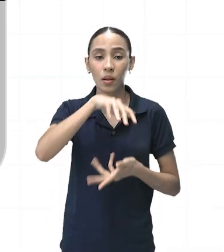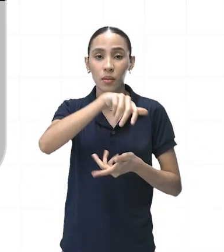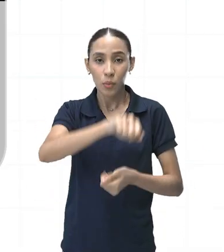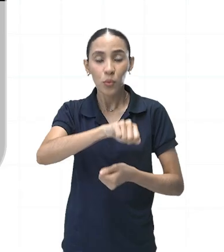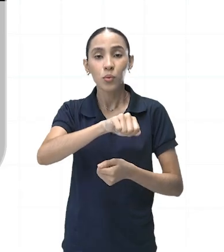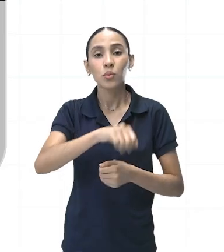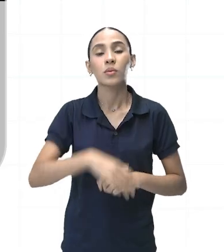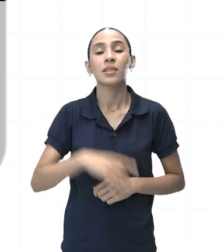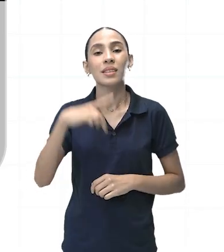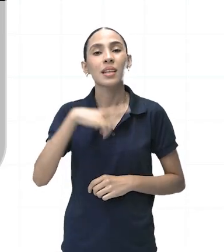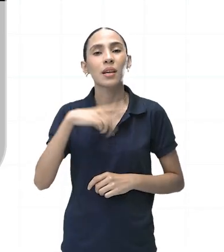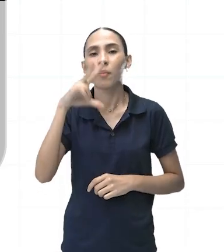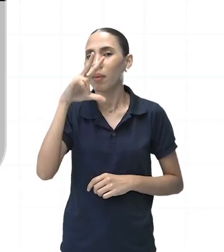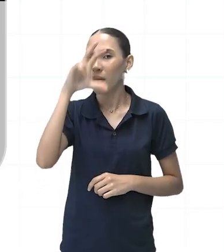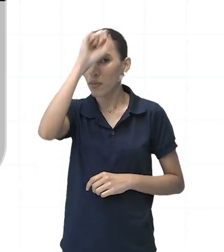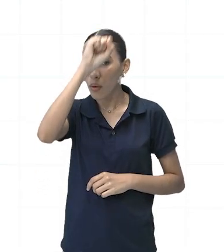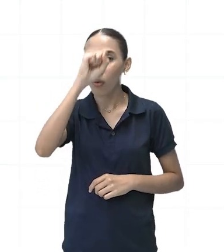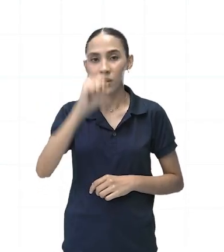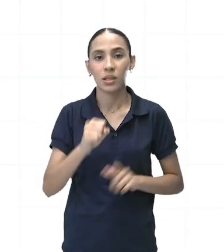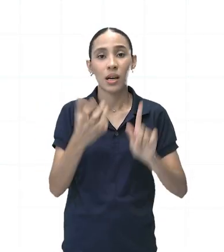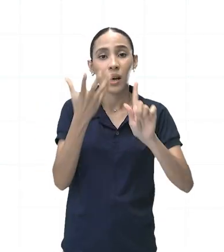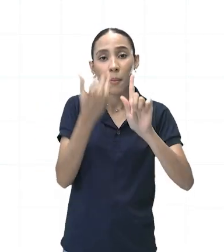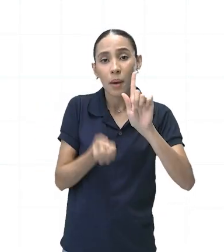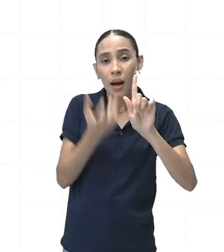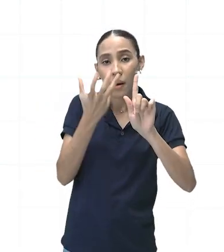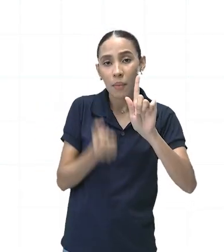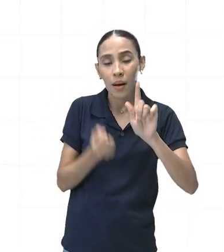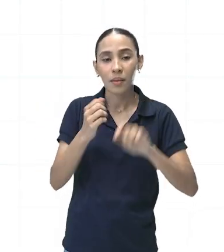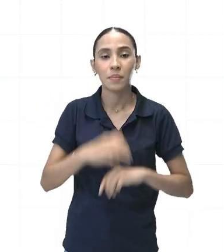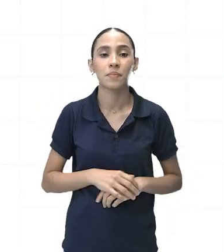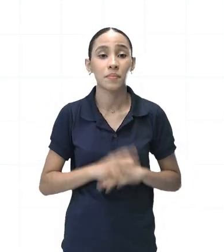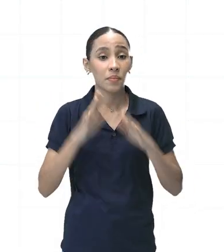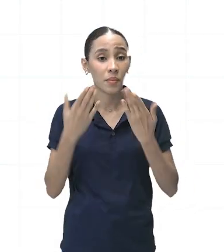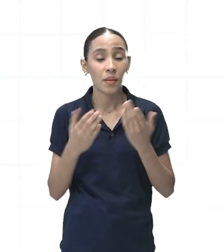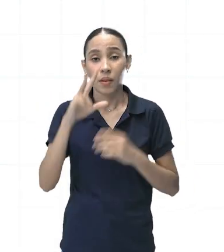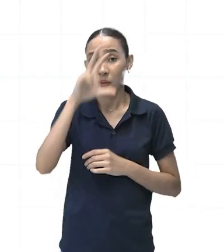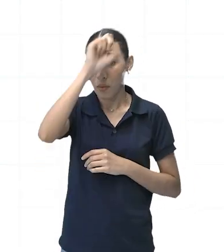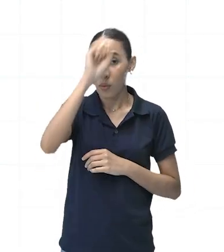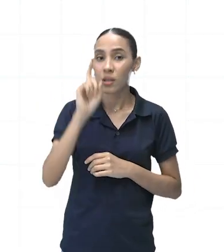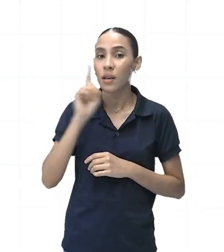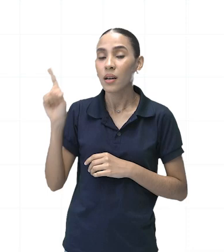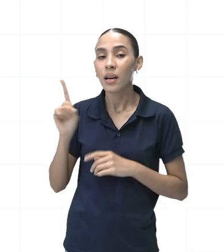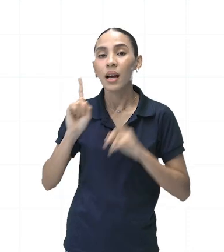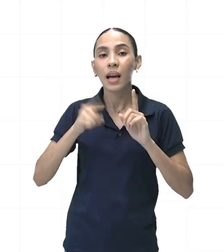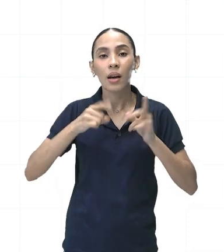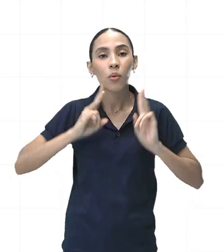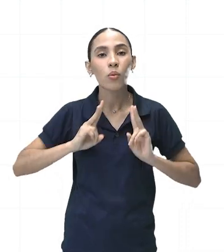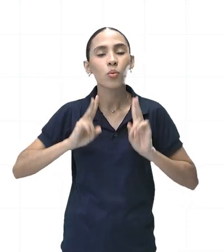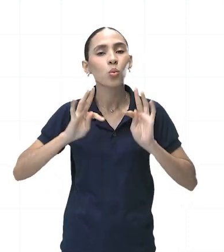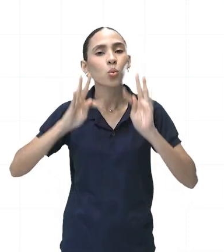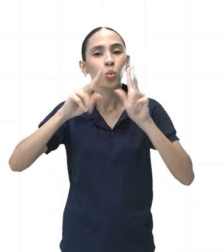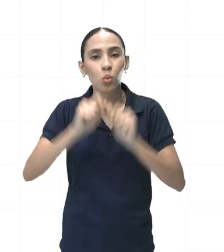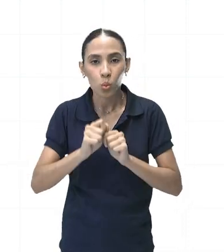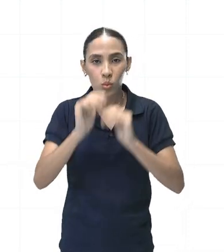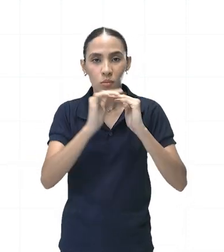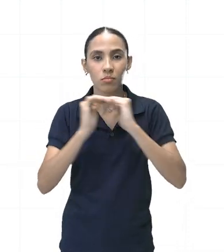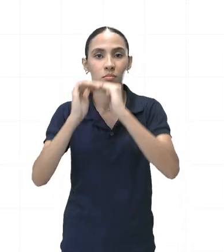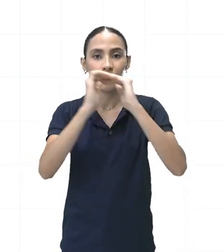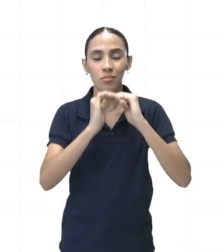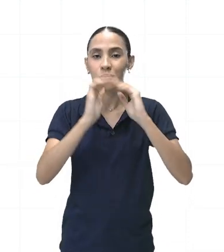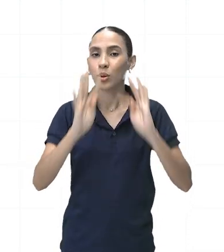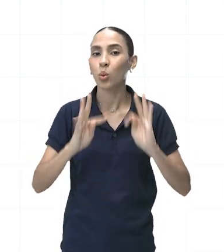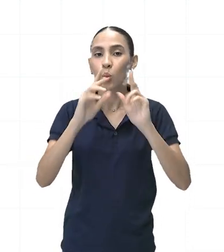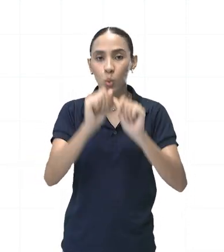planeta, ele tem uma força gravitacional. E essa força é o que mantém tudo,